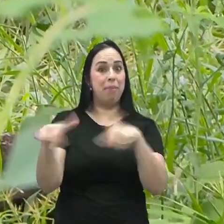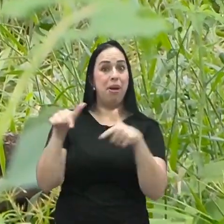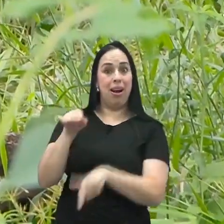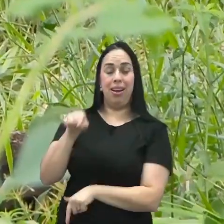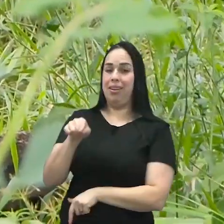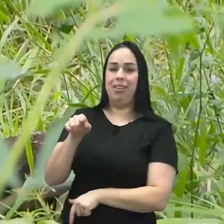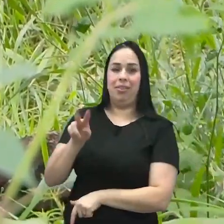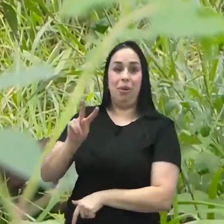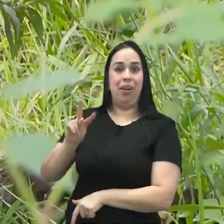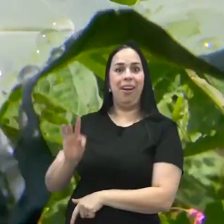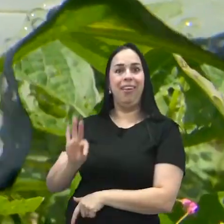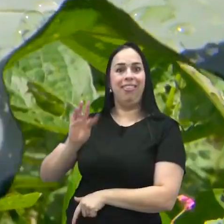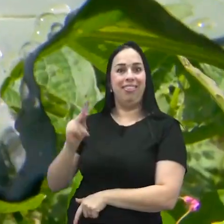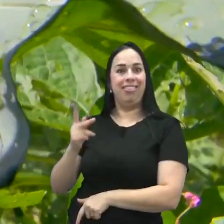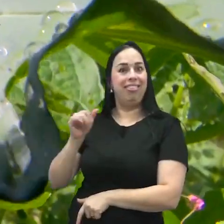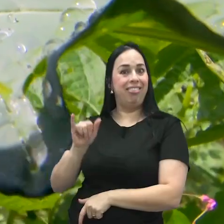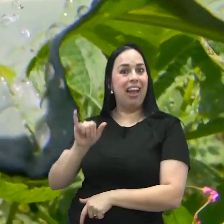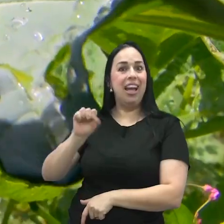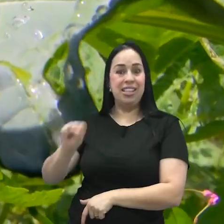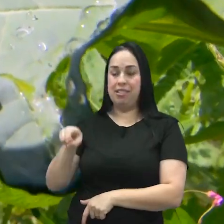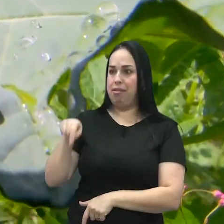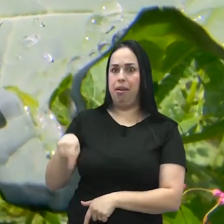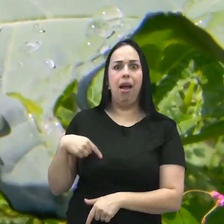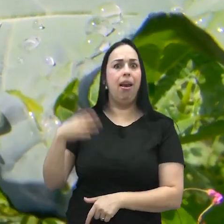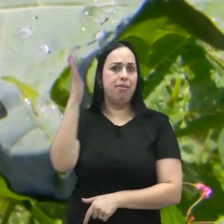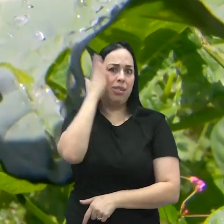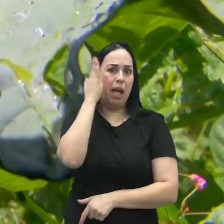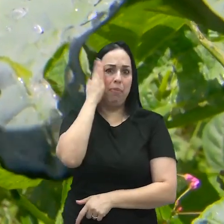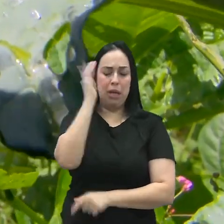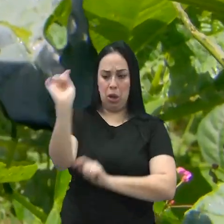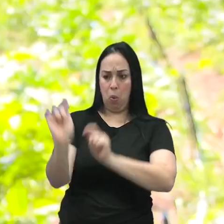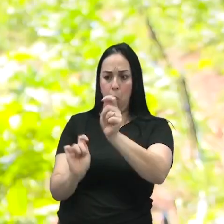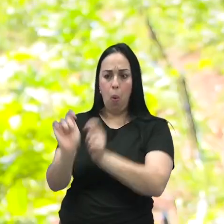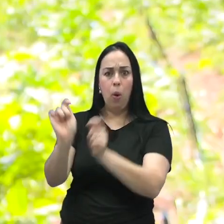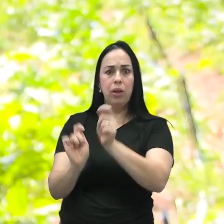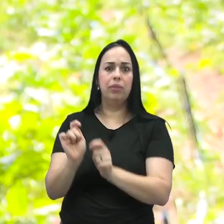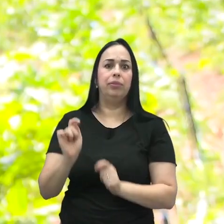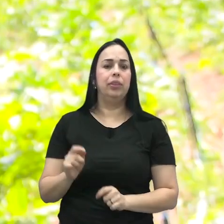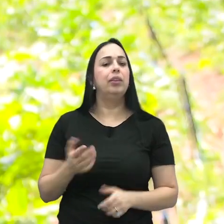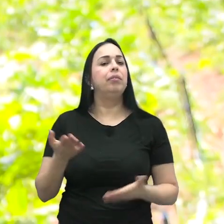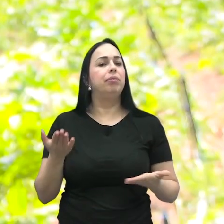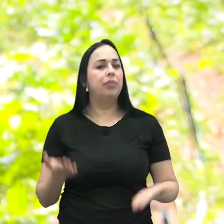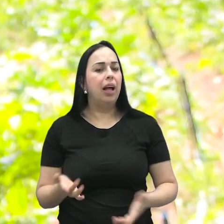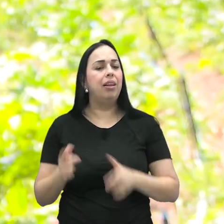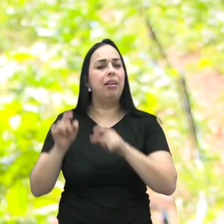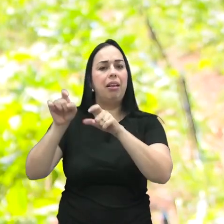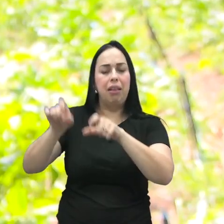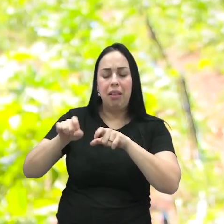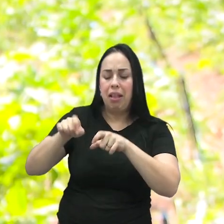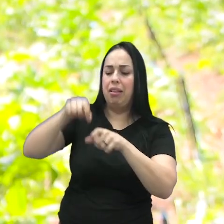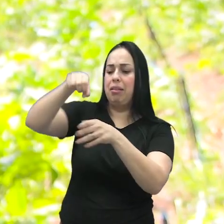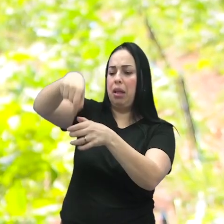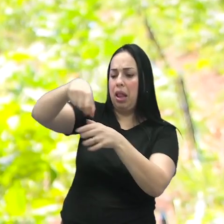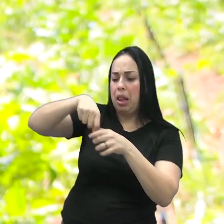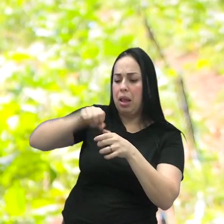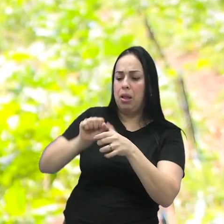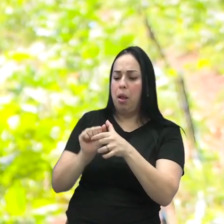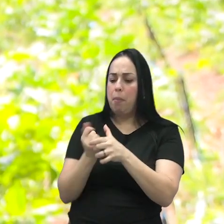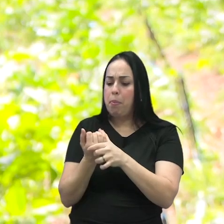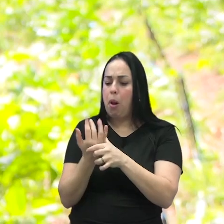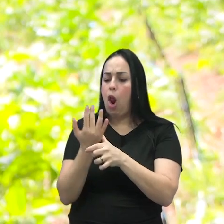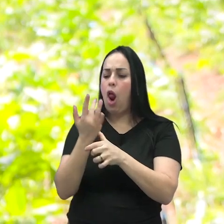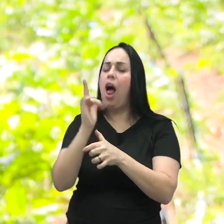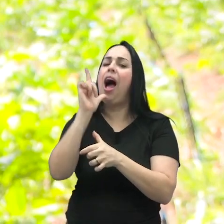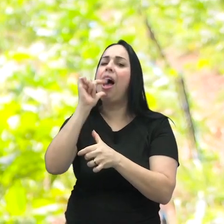na terra, como a Thaís, cada gota tem destino certo. Nesse sistema de cultivo, que é o sistema agroflorestal, a